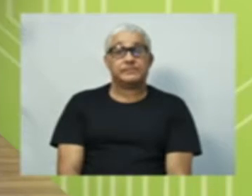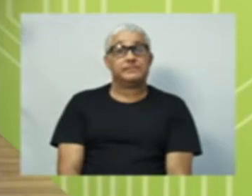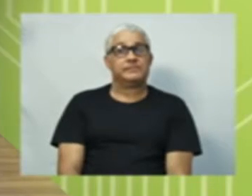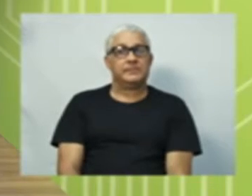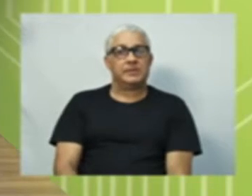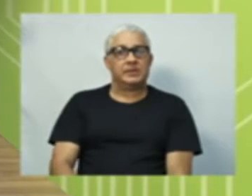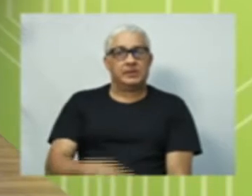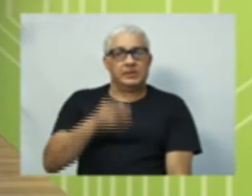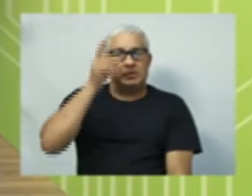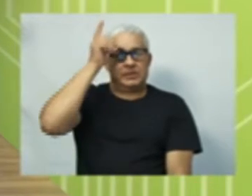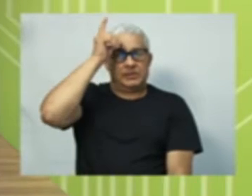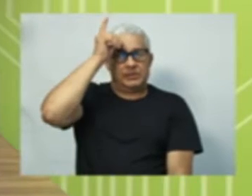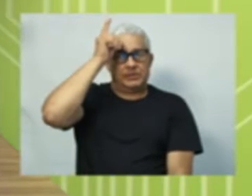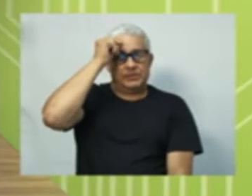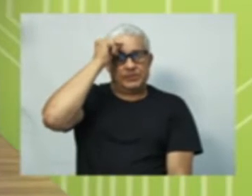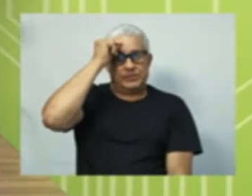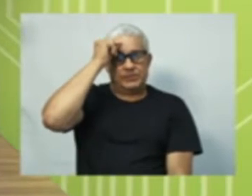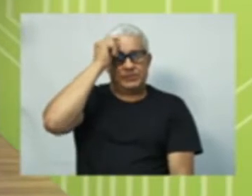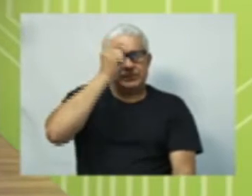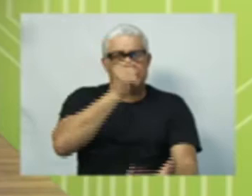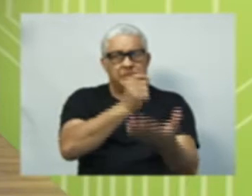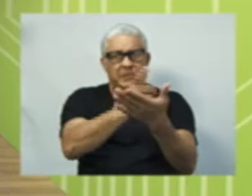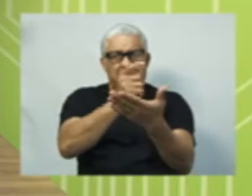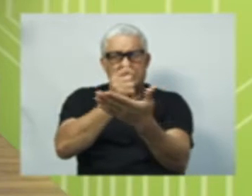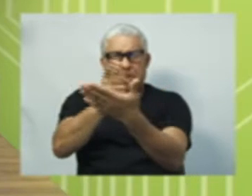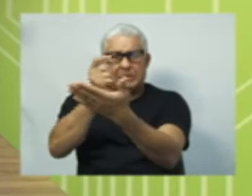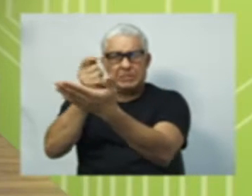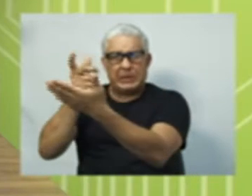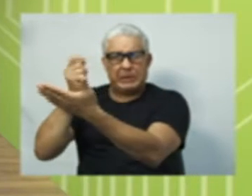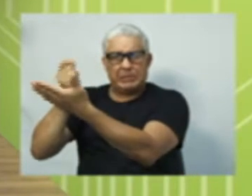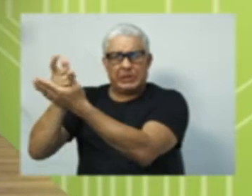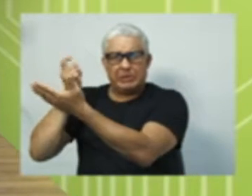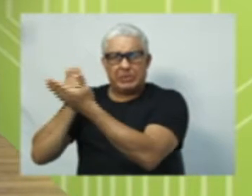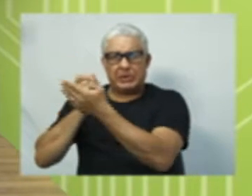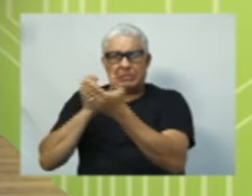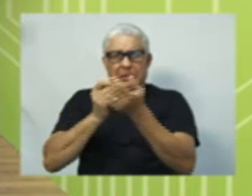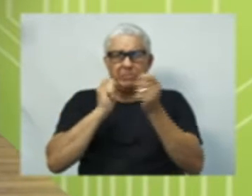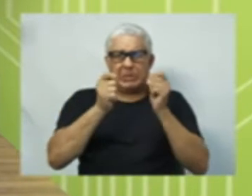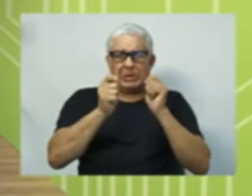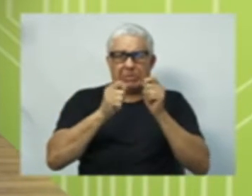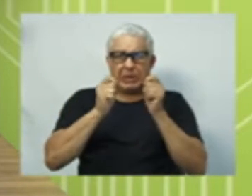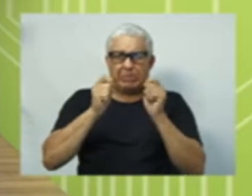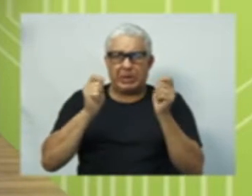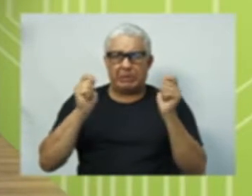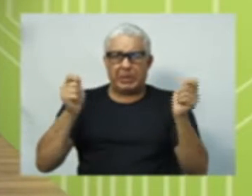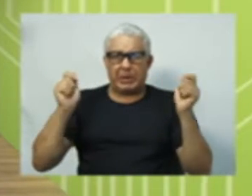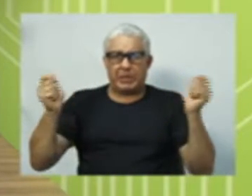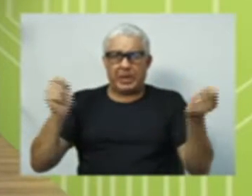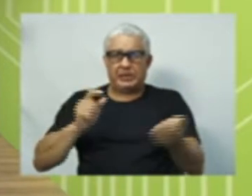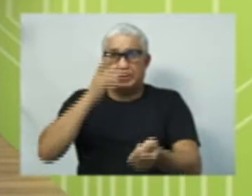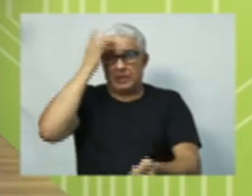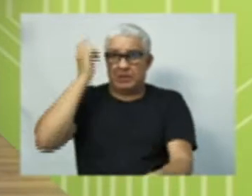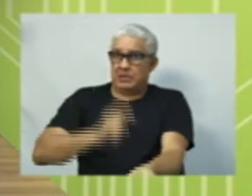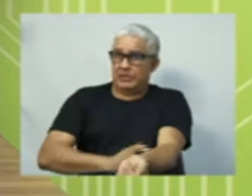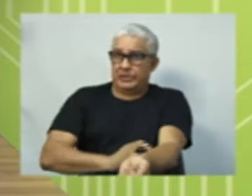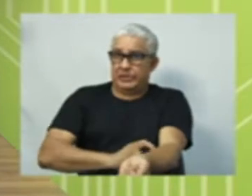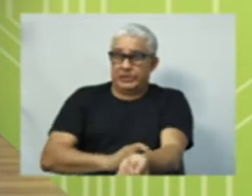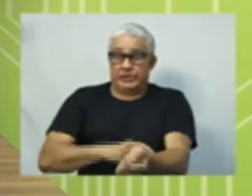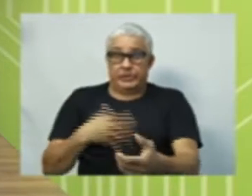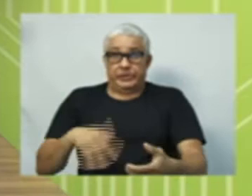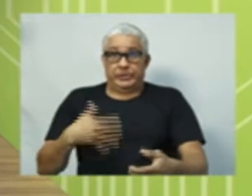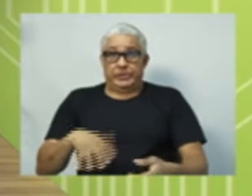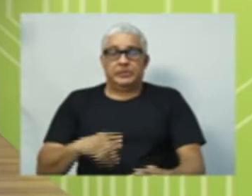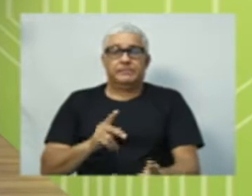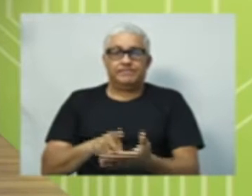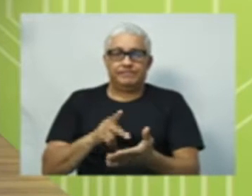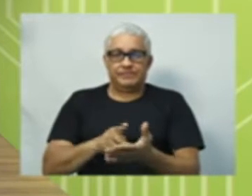Ufa, é muito imposto, é muito tributo, é muita taxa. O pessoal já fica nervoso, já começa a me tremer, e é verdade. Teve